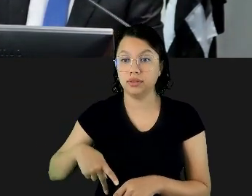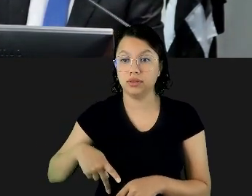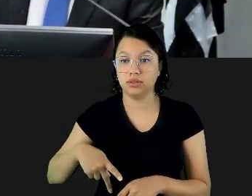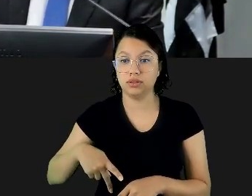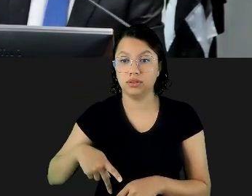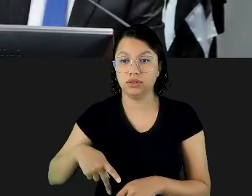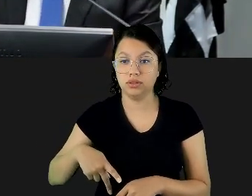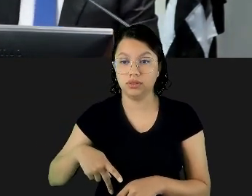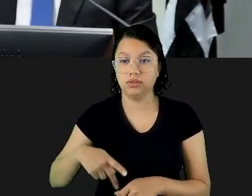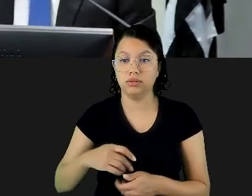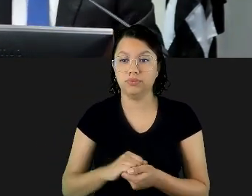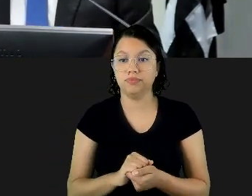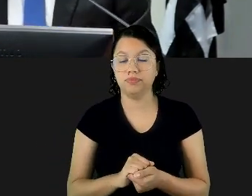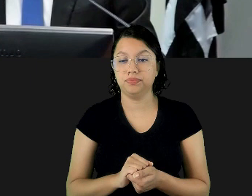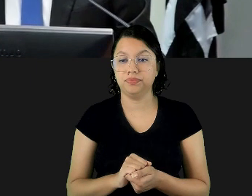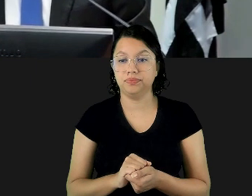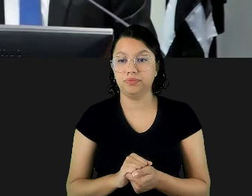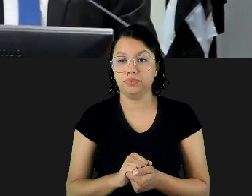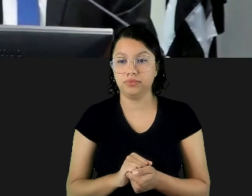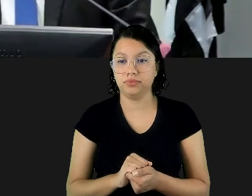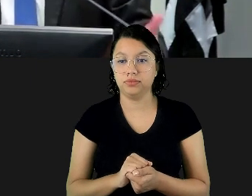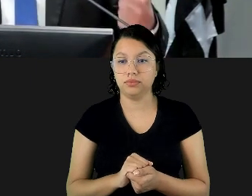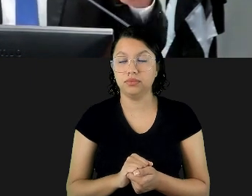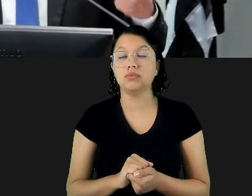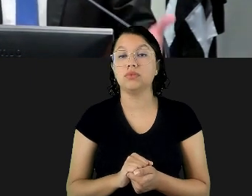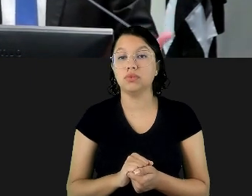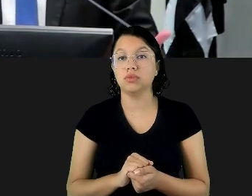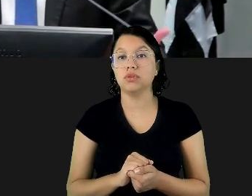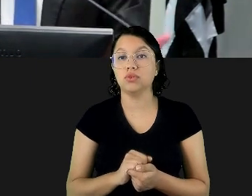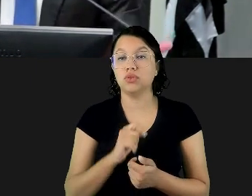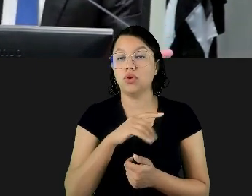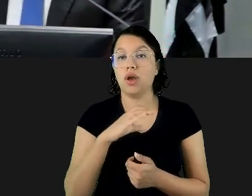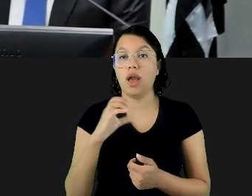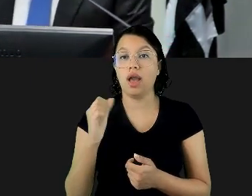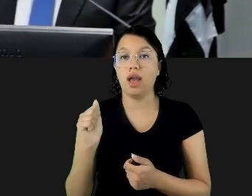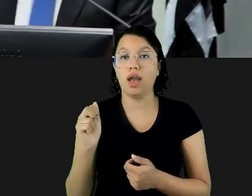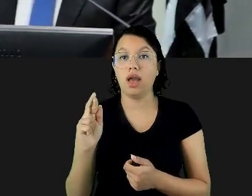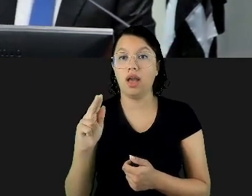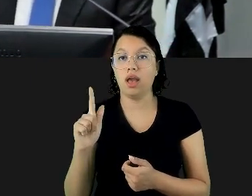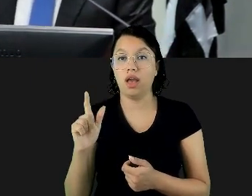chanceler na época, o Carlos França. Apresentei agora para o